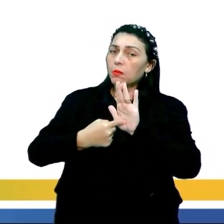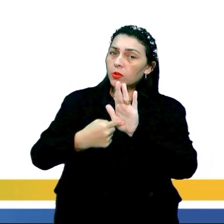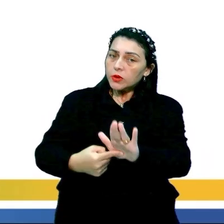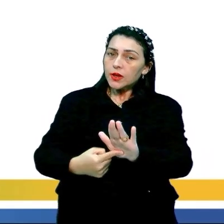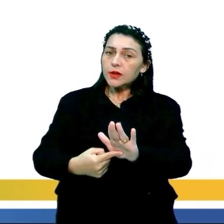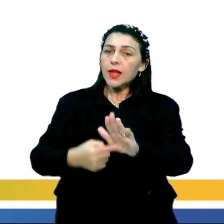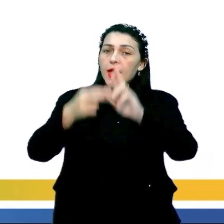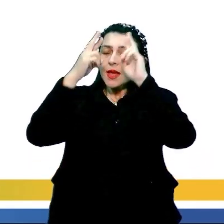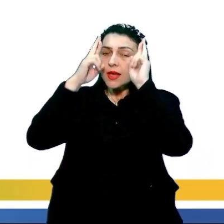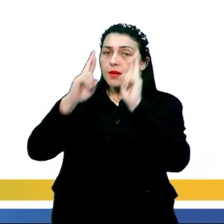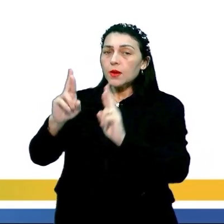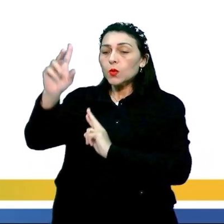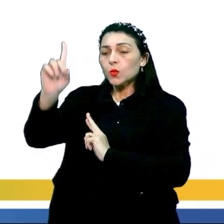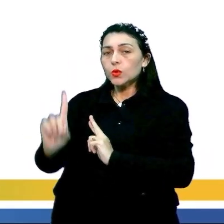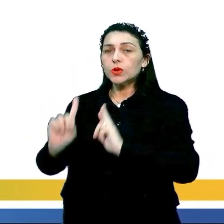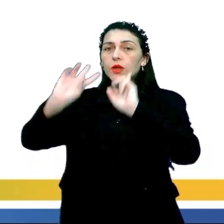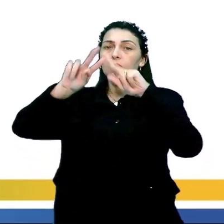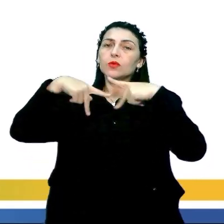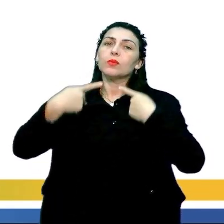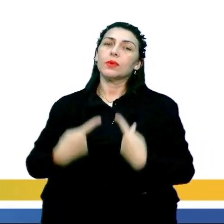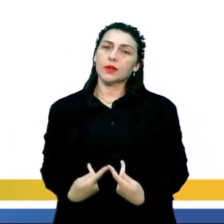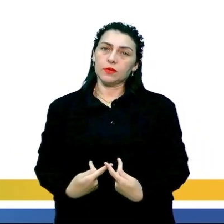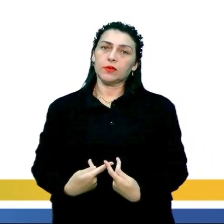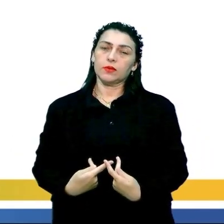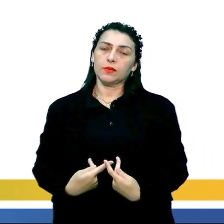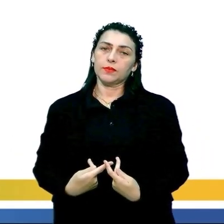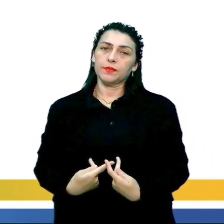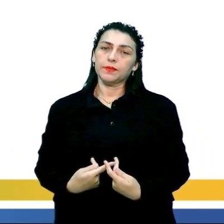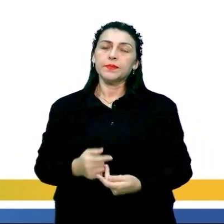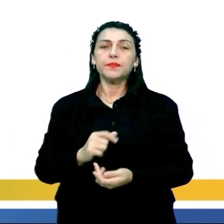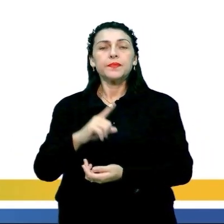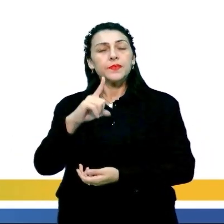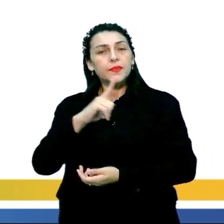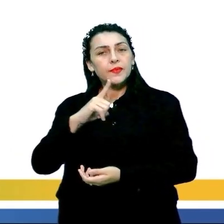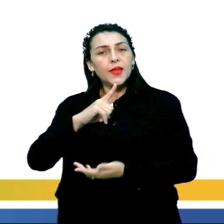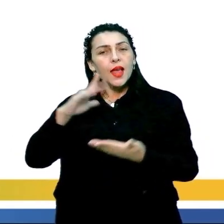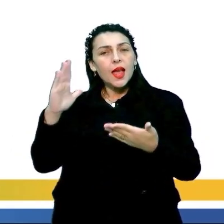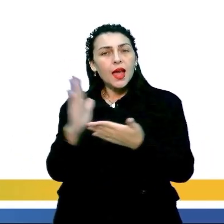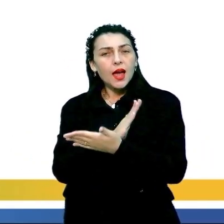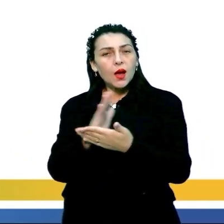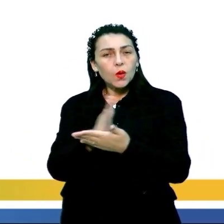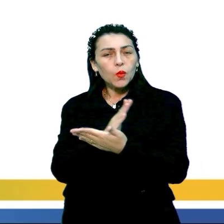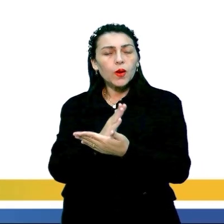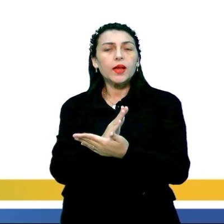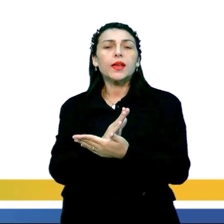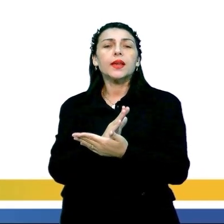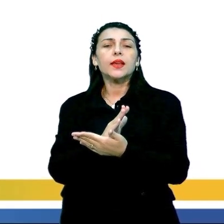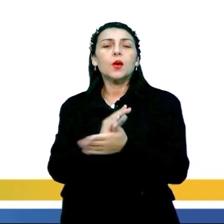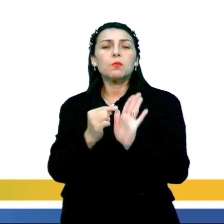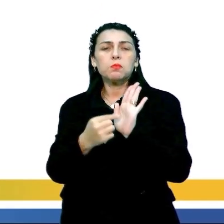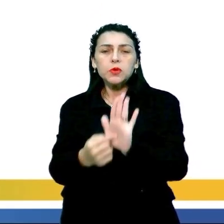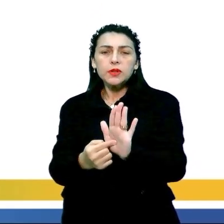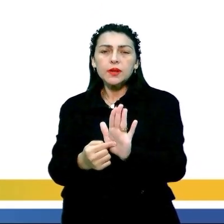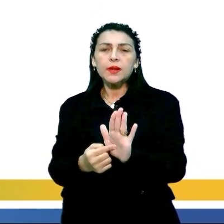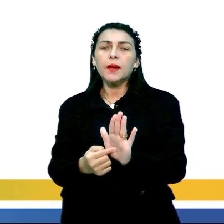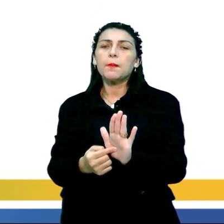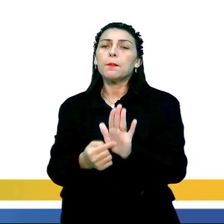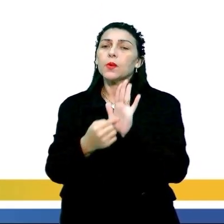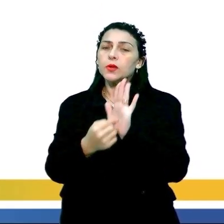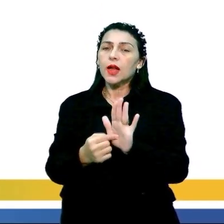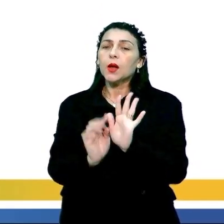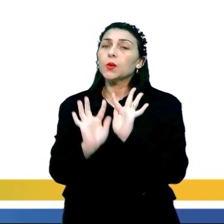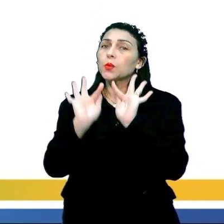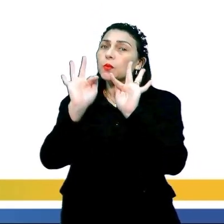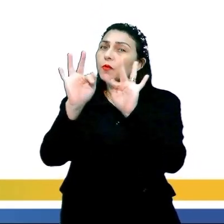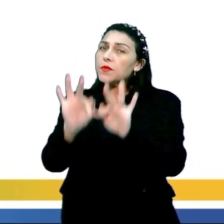abordado, respeitando os direitos humanos. E aí tem algo nas entrelinhas que eu marquei aqui para você. Ela deve